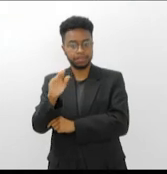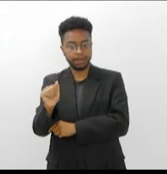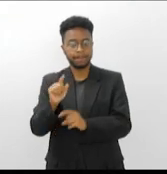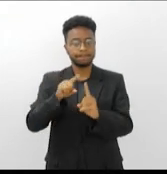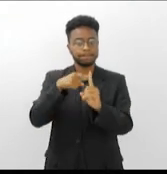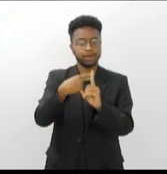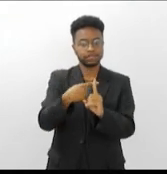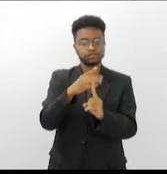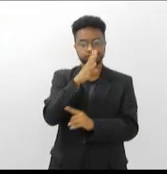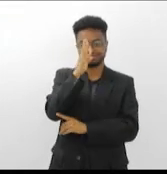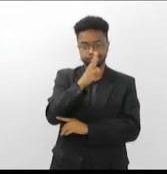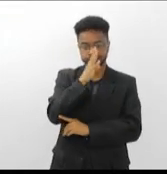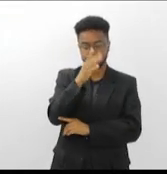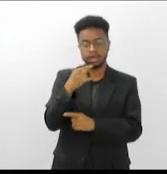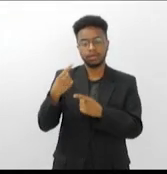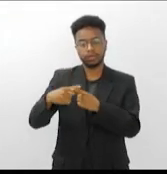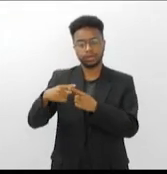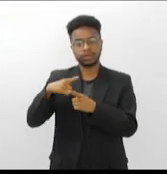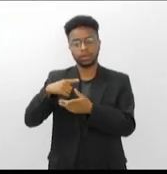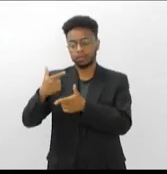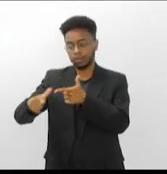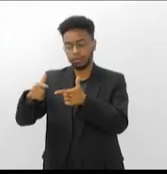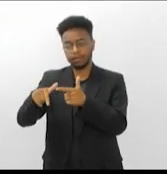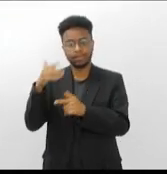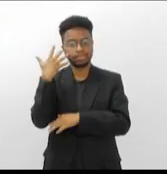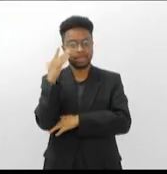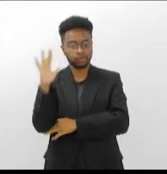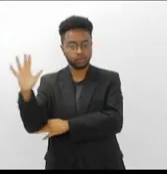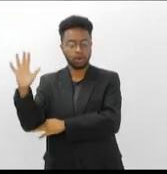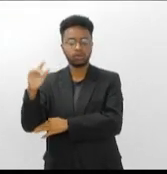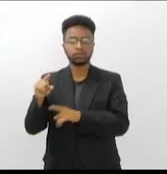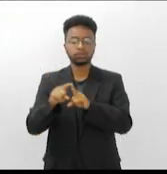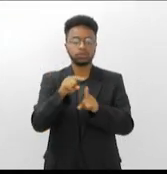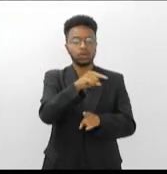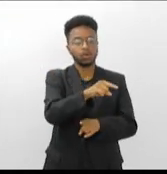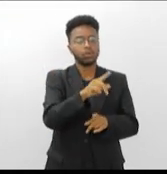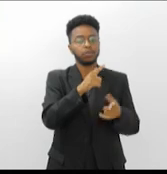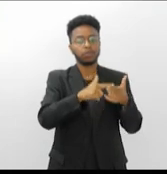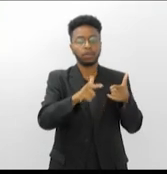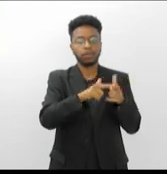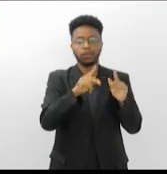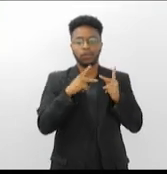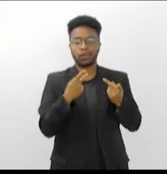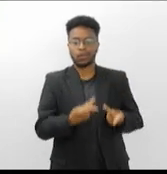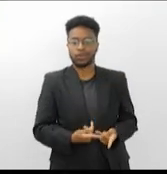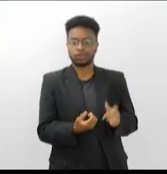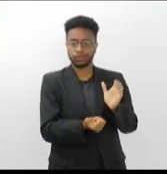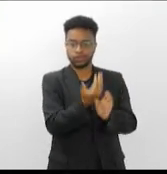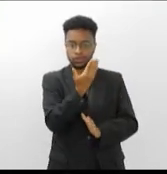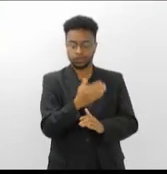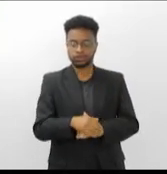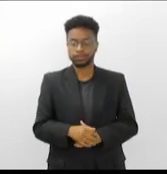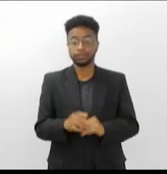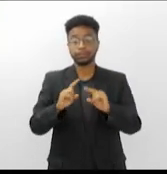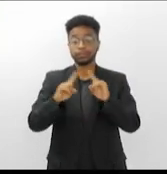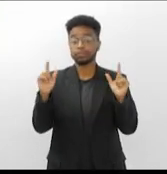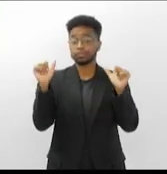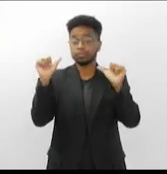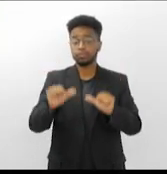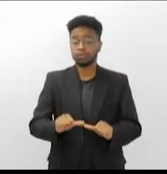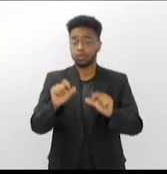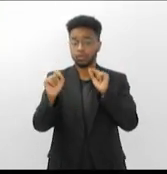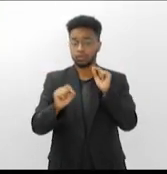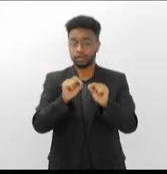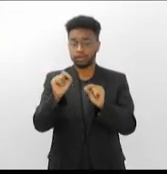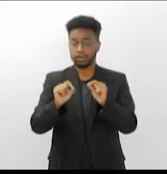um lado, a tragédia natural e, de outro, a tragédia humanizada. E, para piorar, o